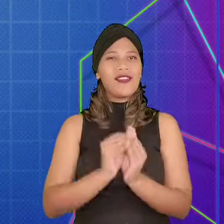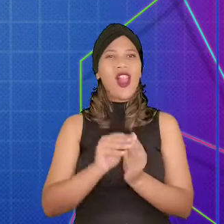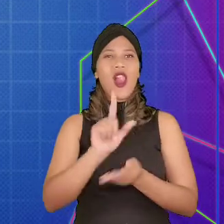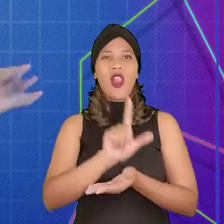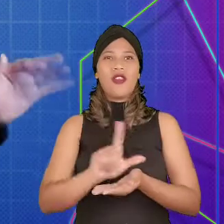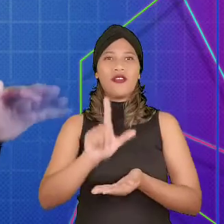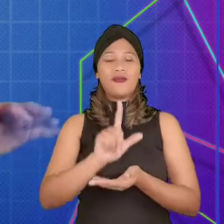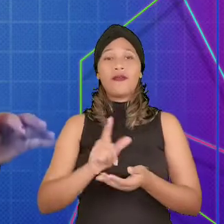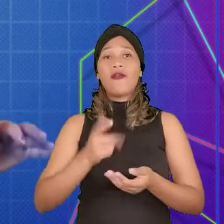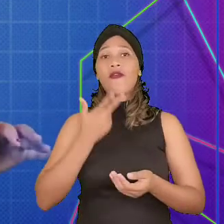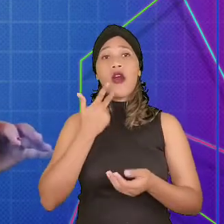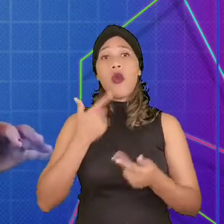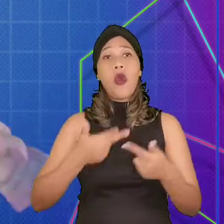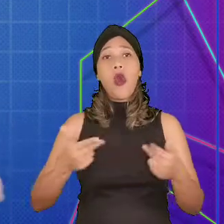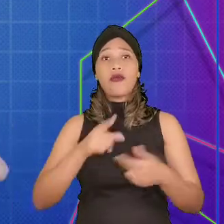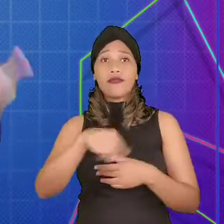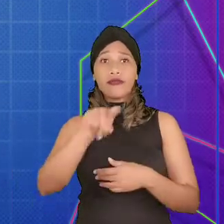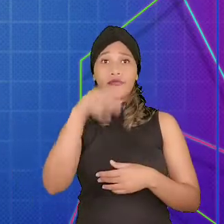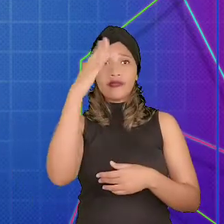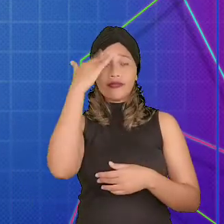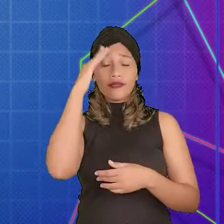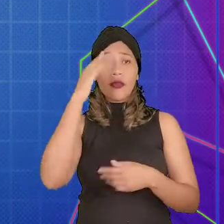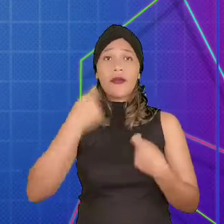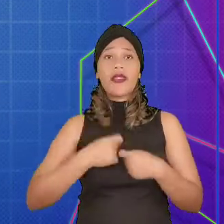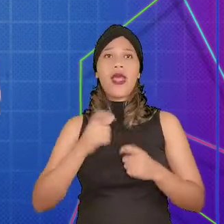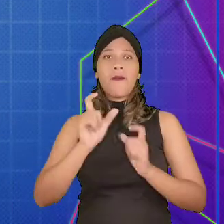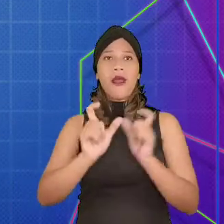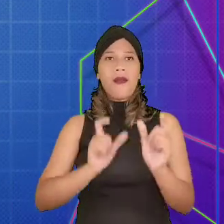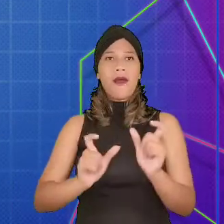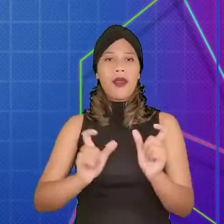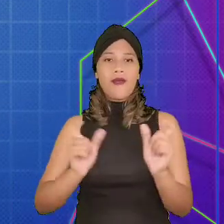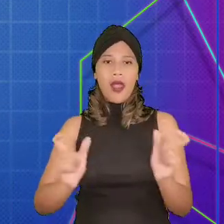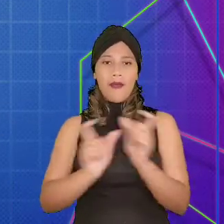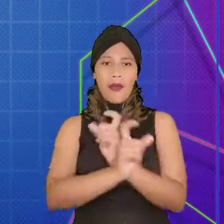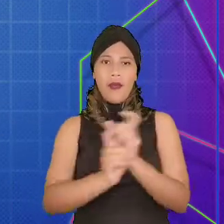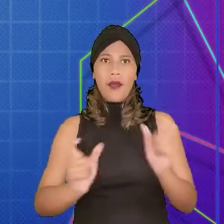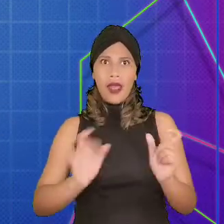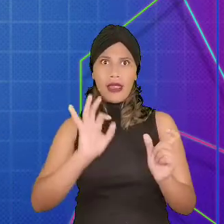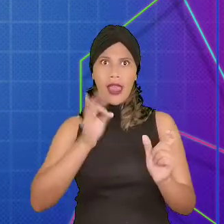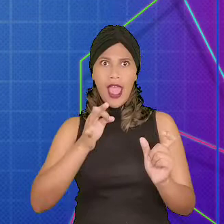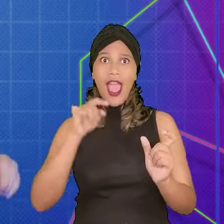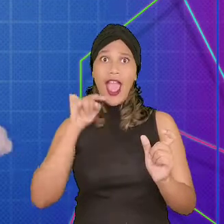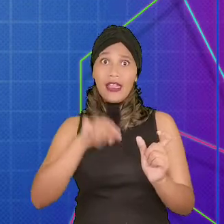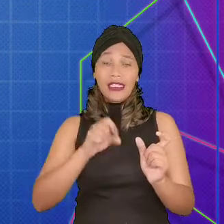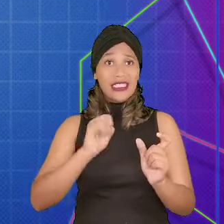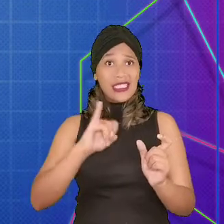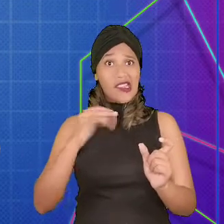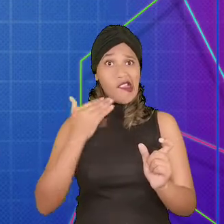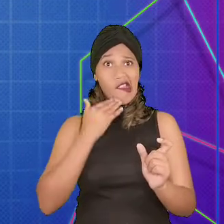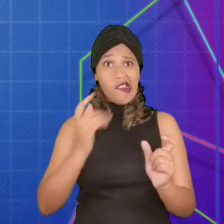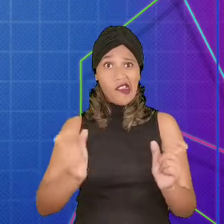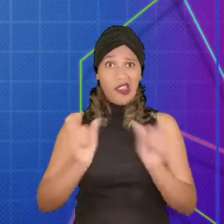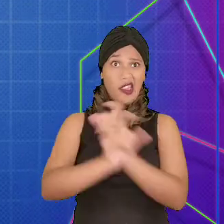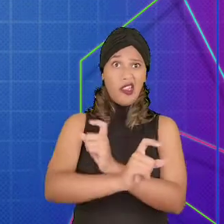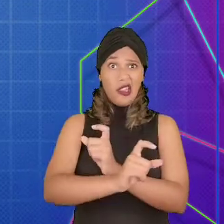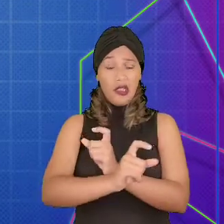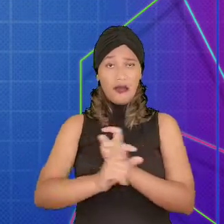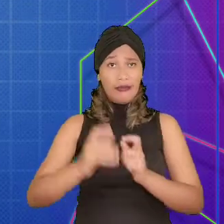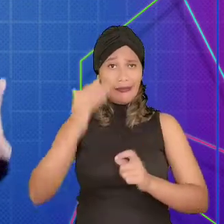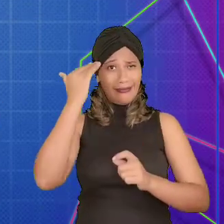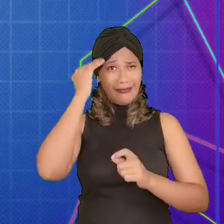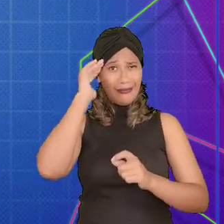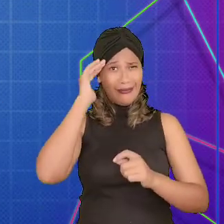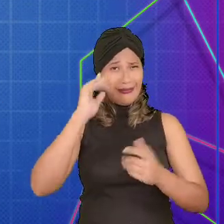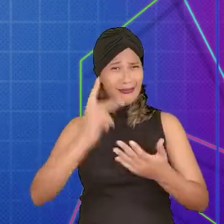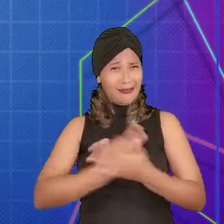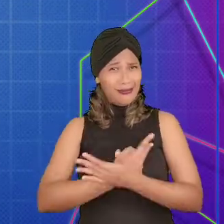Para eu falar qualquer coisa para vocês entenderem, eu tenho que colocar as palavras em uma certa ordem. E essa ordem, se não estiver correta, vocês podem entender